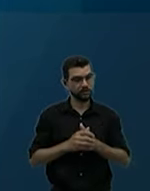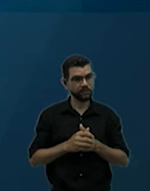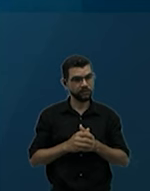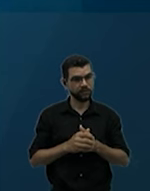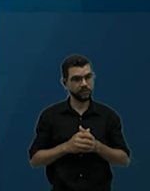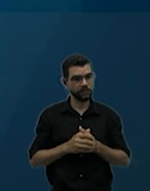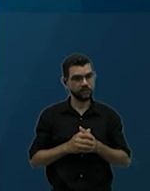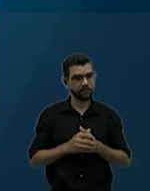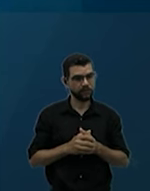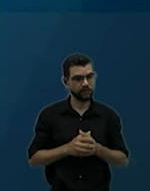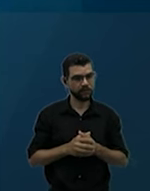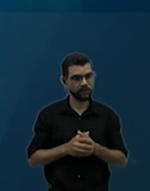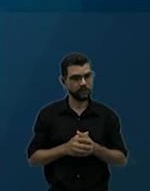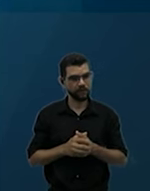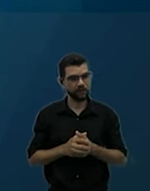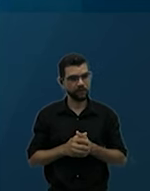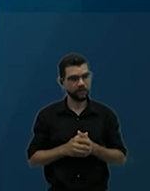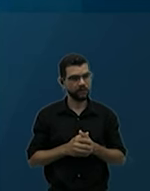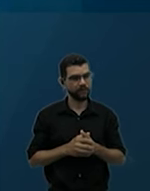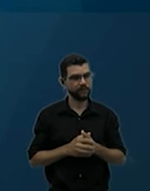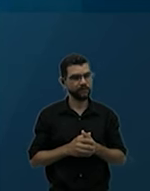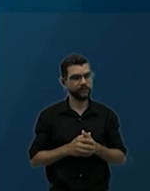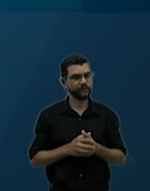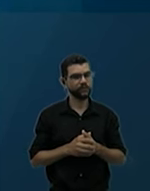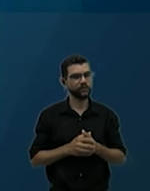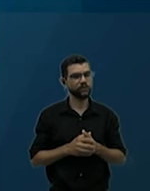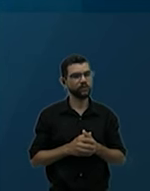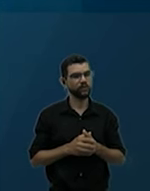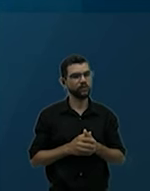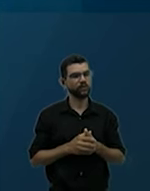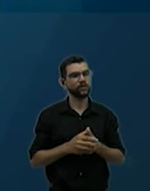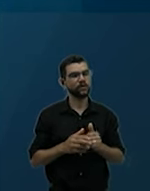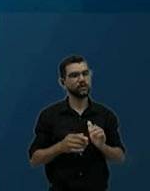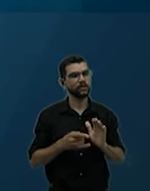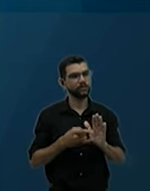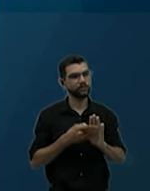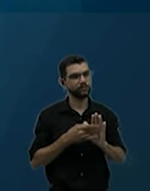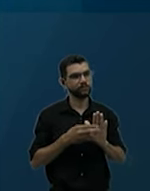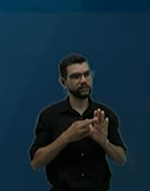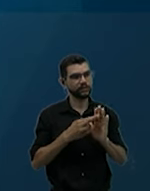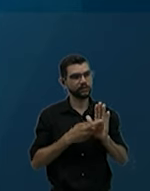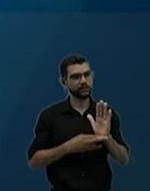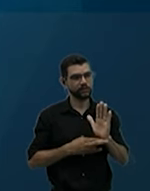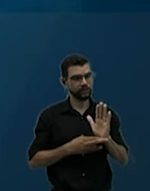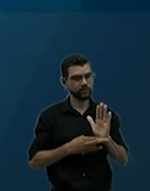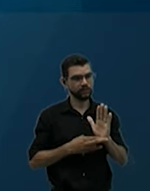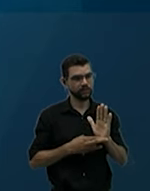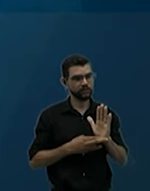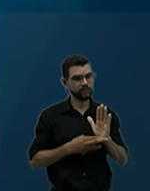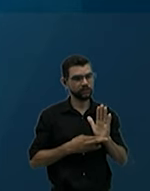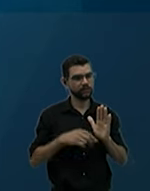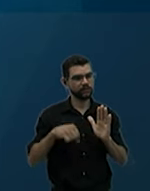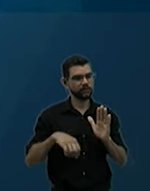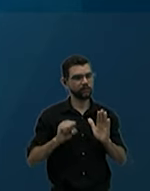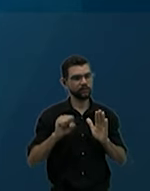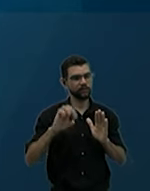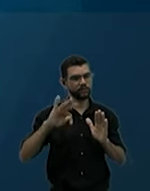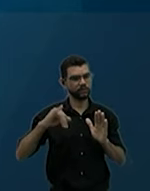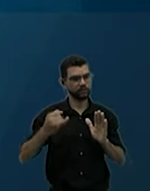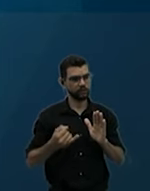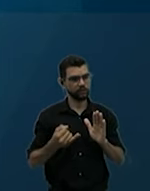inciso 3º, do regimento interno dessa corte, o qual prevê, distribuído o recurso, o relator